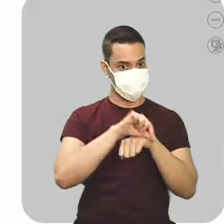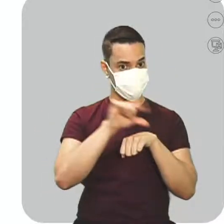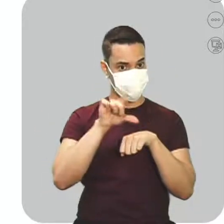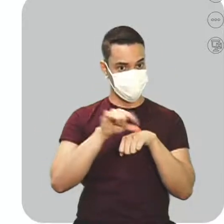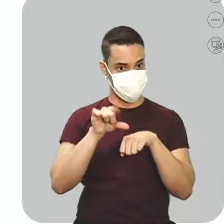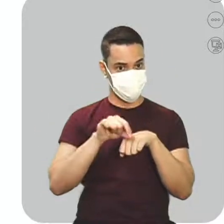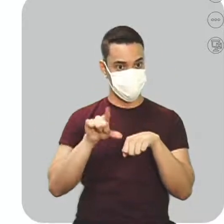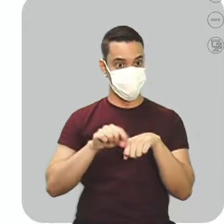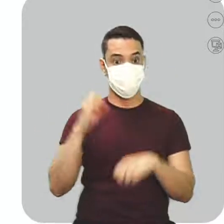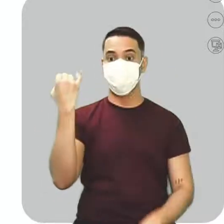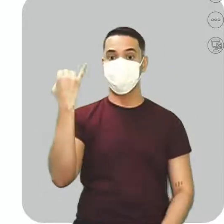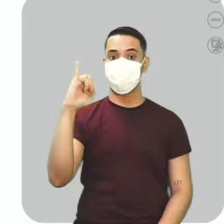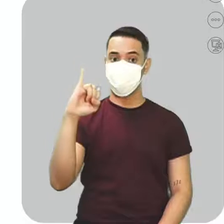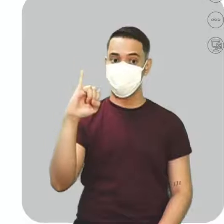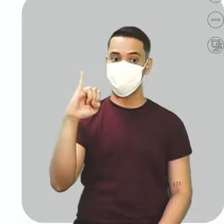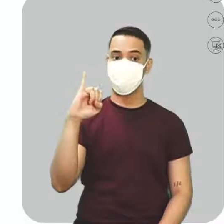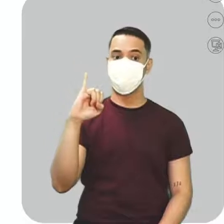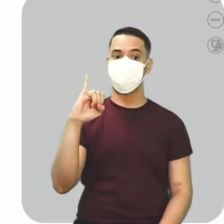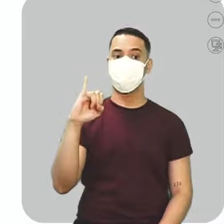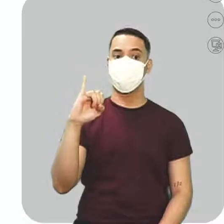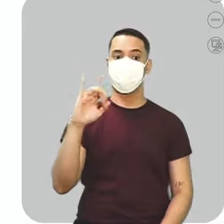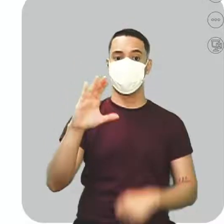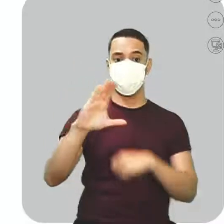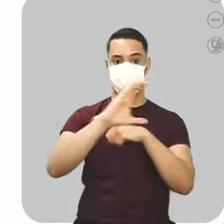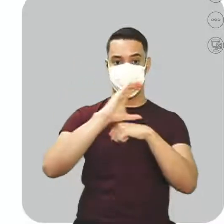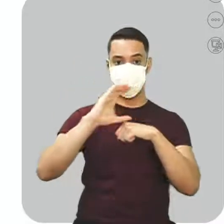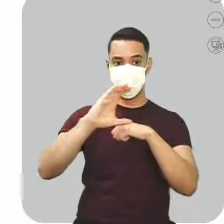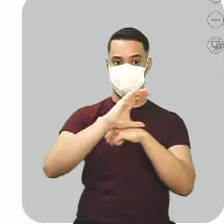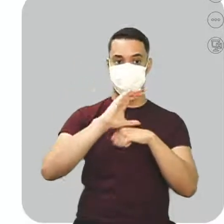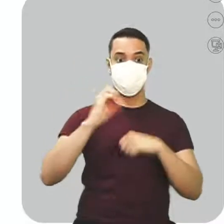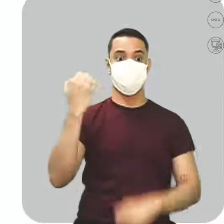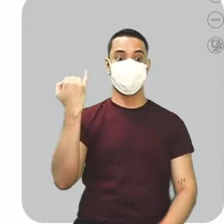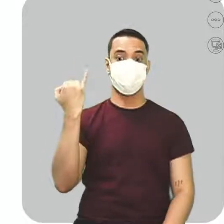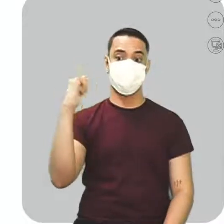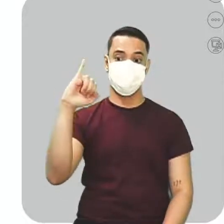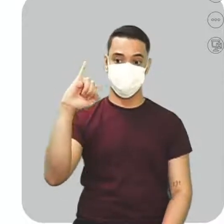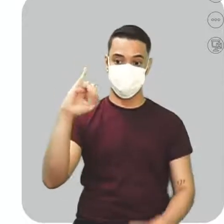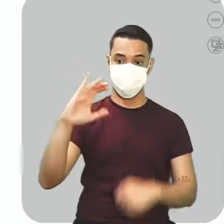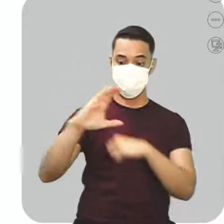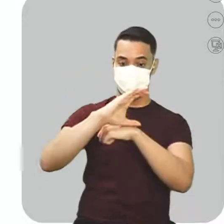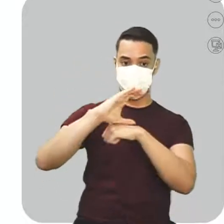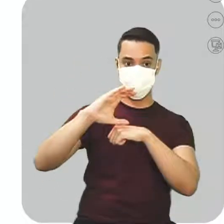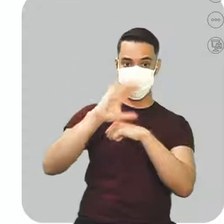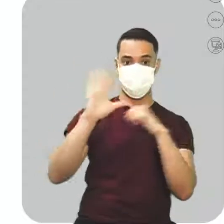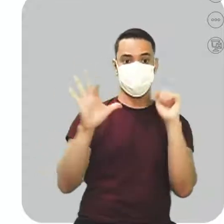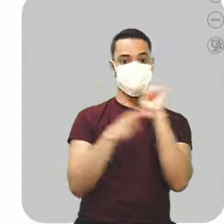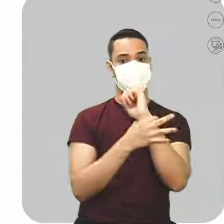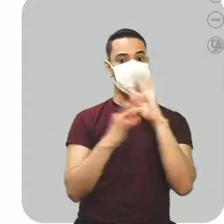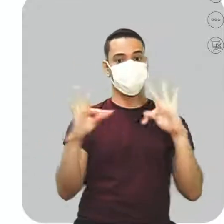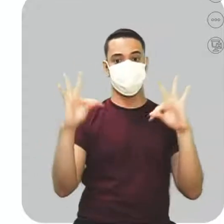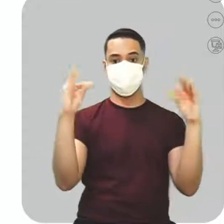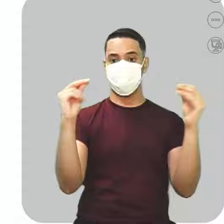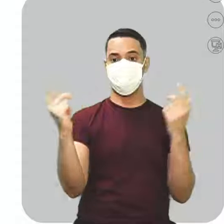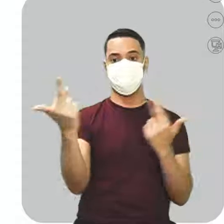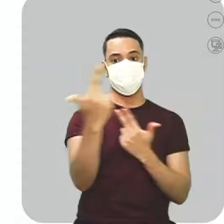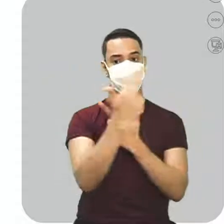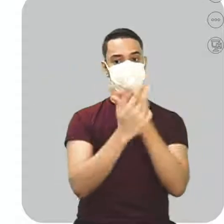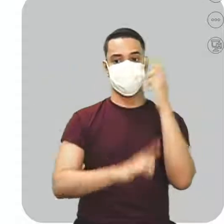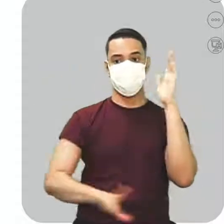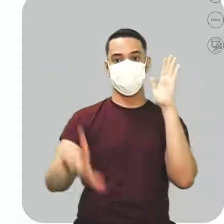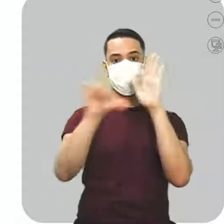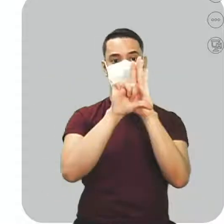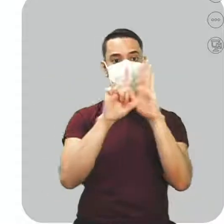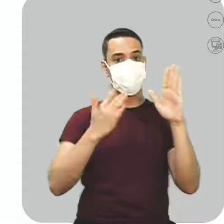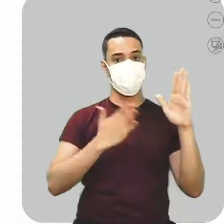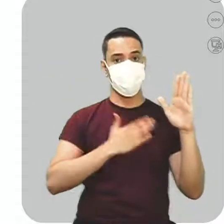fala, se a Constituição, se garante que todos são iguais perante a lei, meu